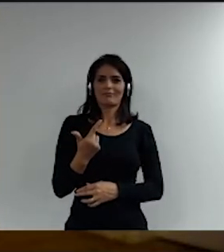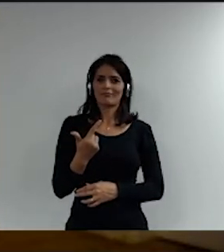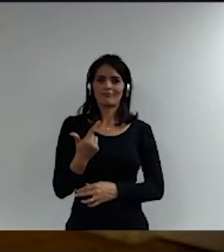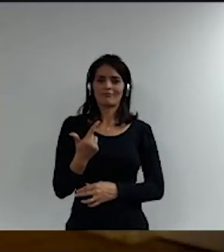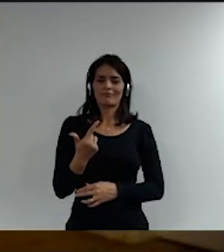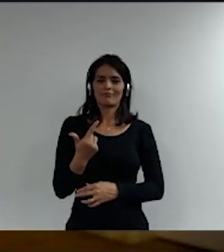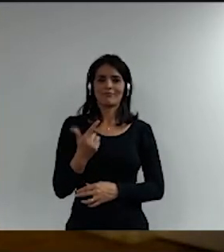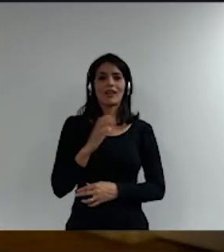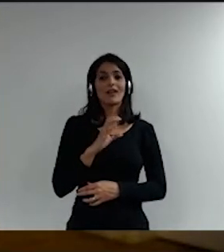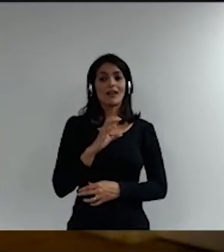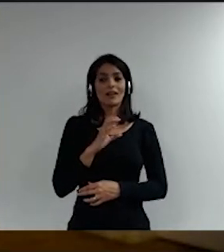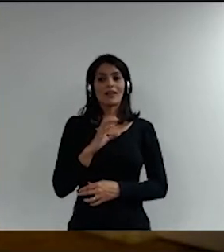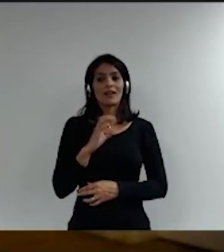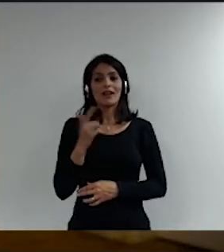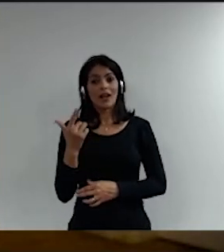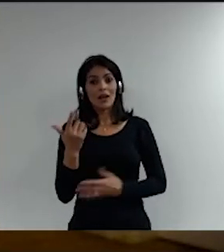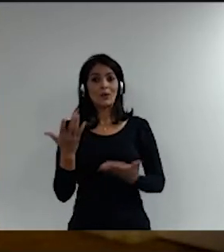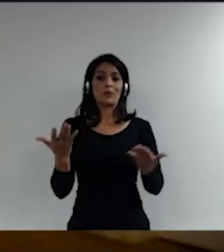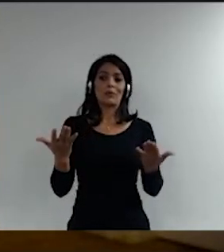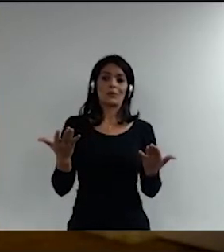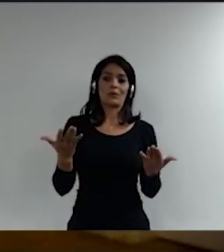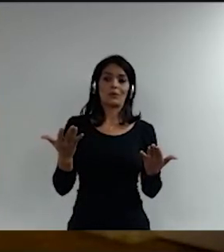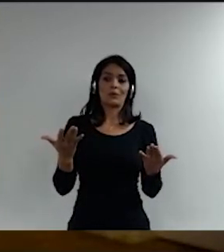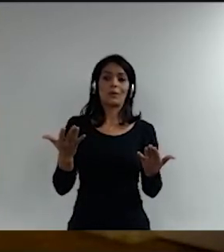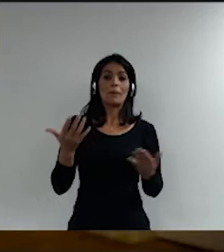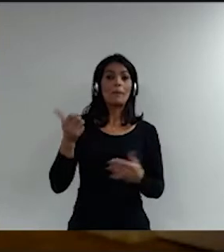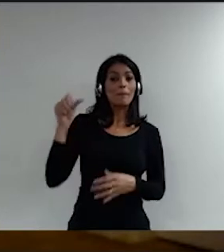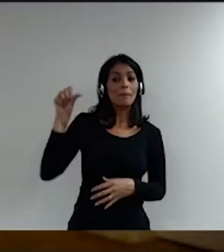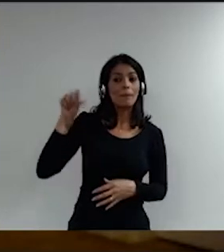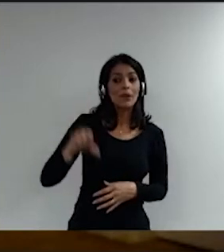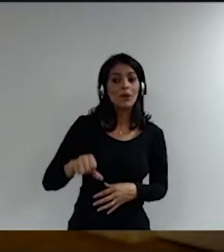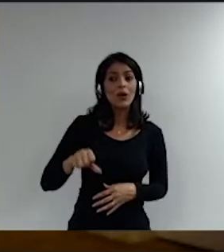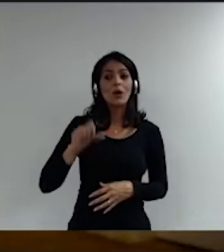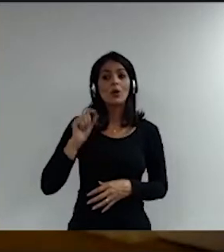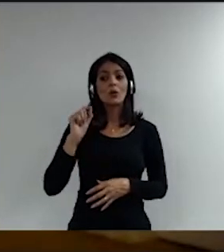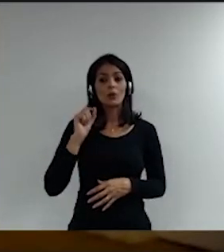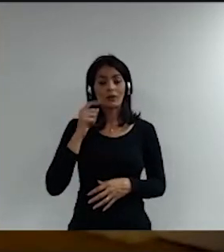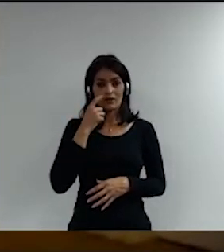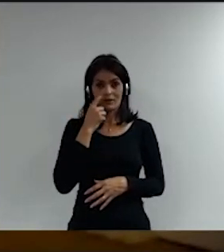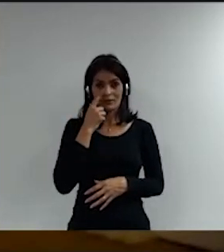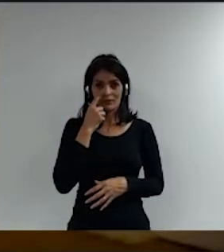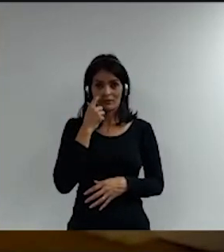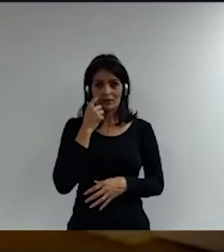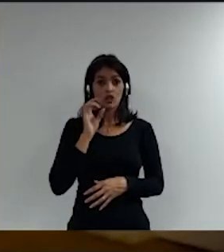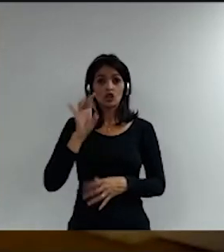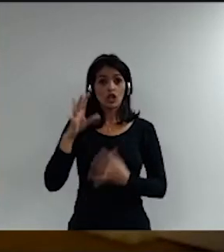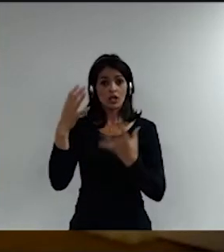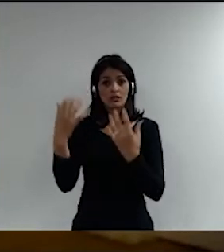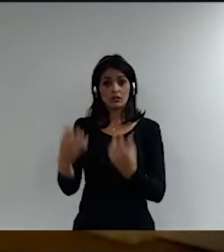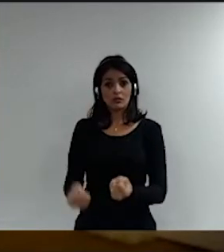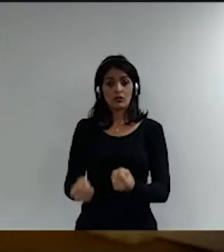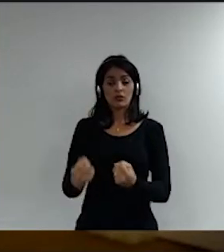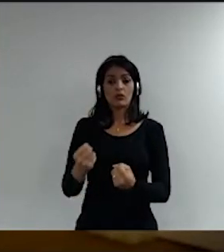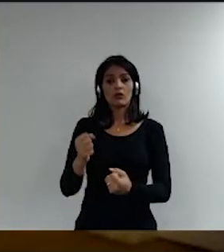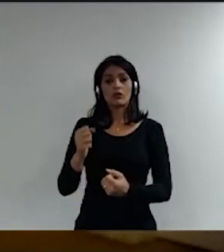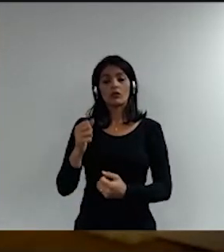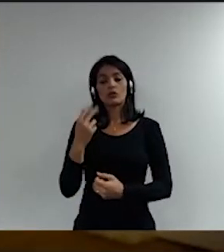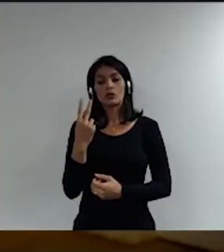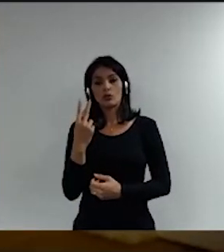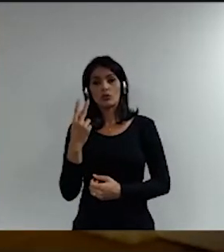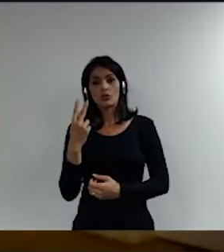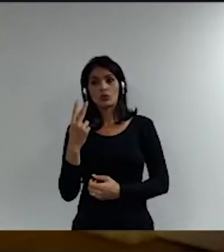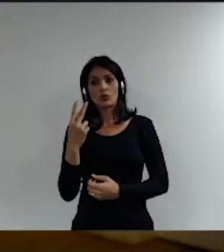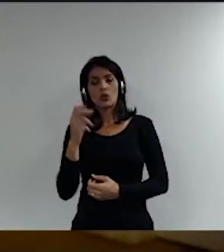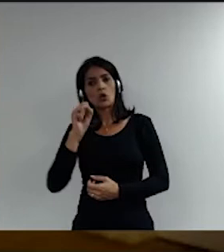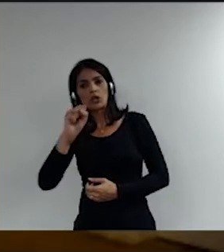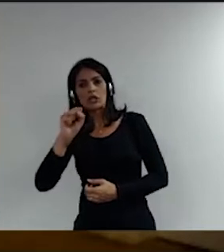É claro que não há. E o pior, olha, ele só deferiu 2,85%. Então, agora eu